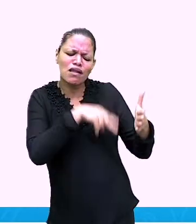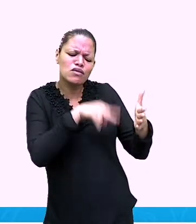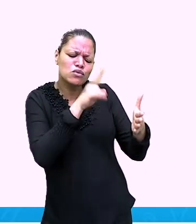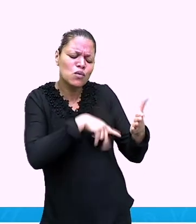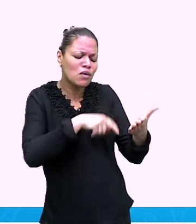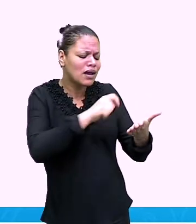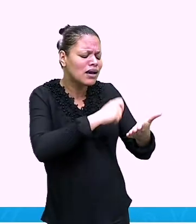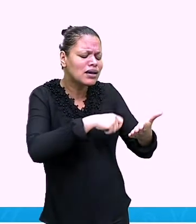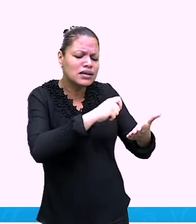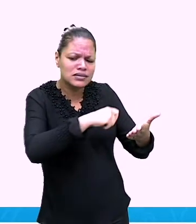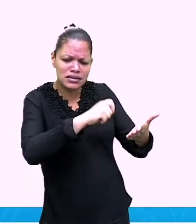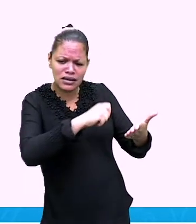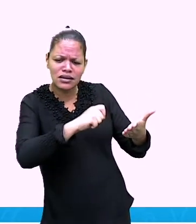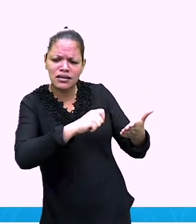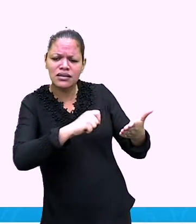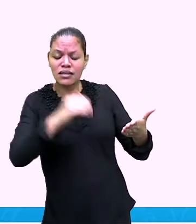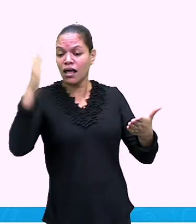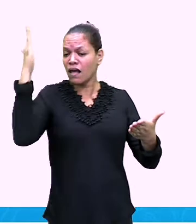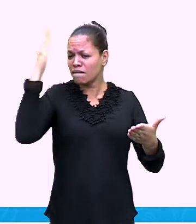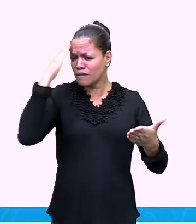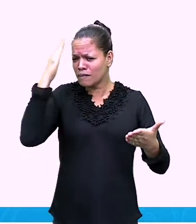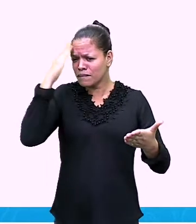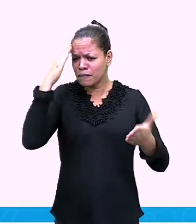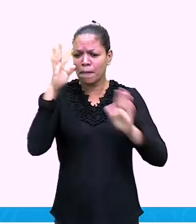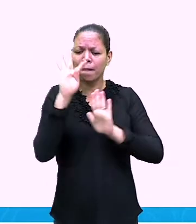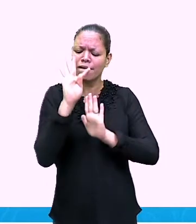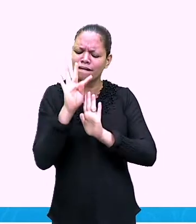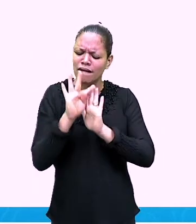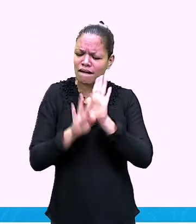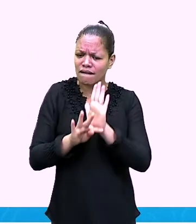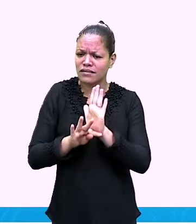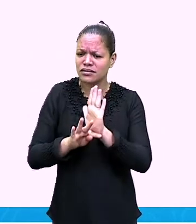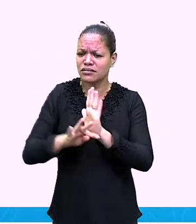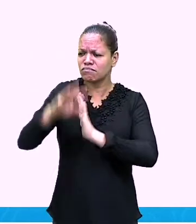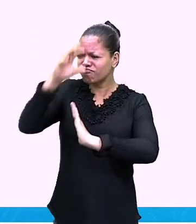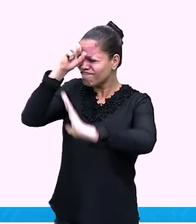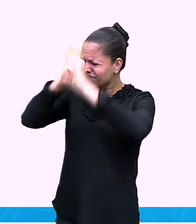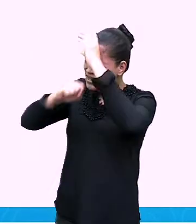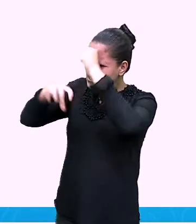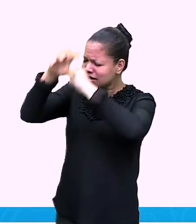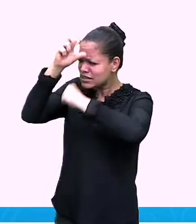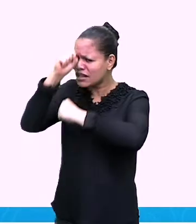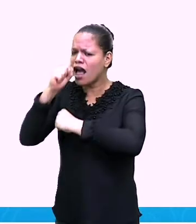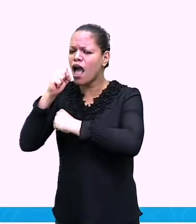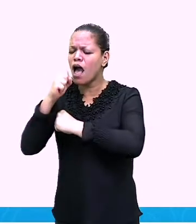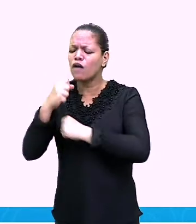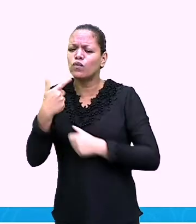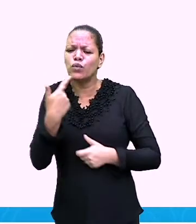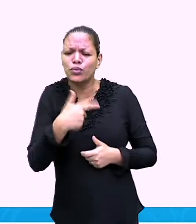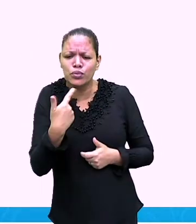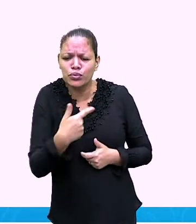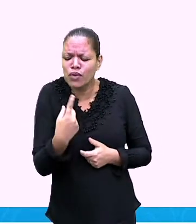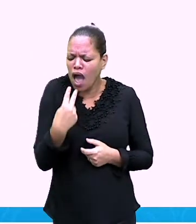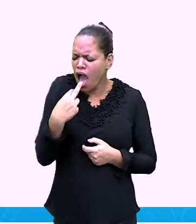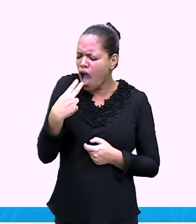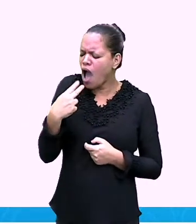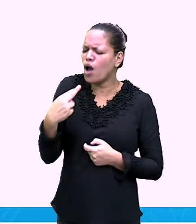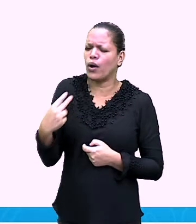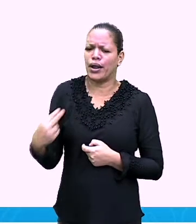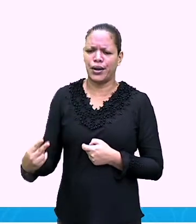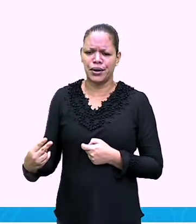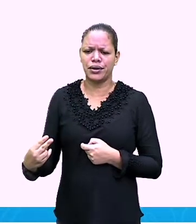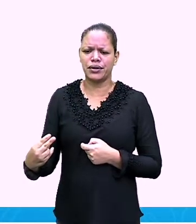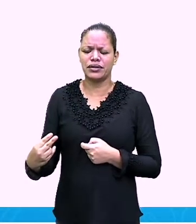escrita, a interpretação de textos ou o aprendizado da segunda língua, sendo muitas vezes